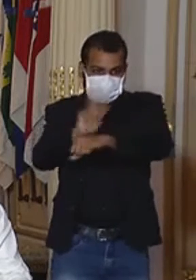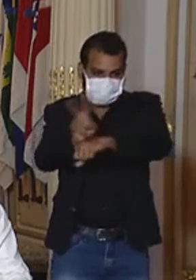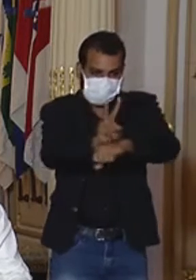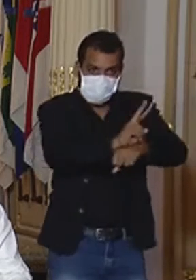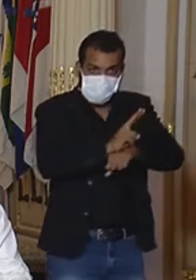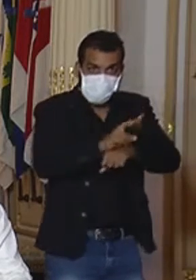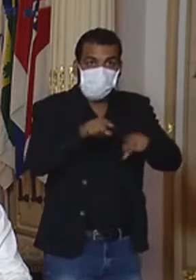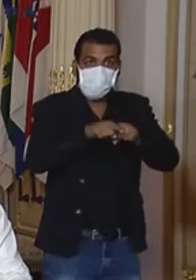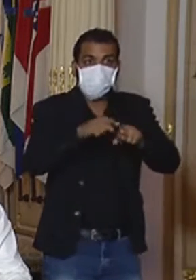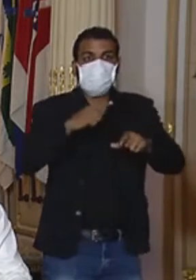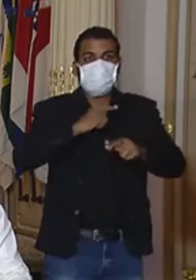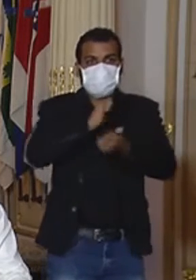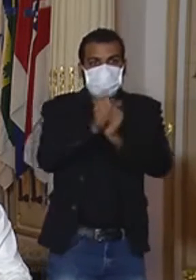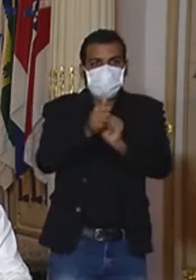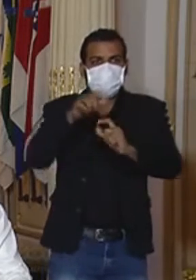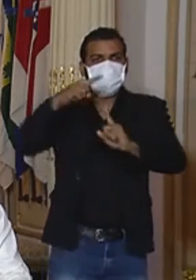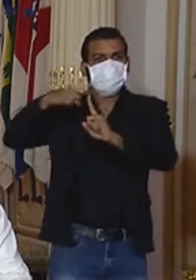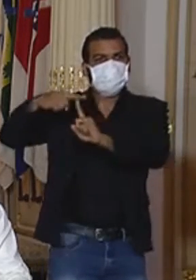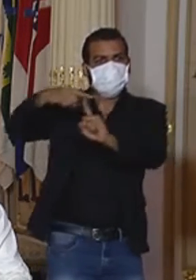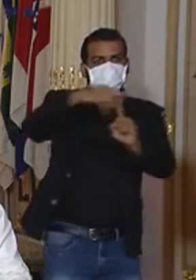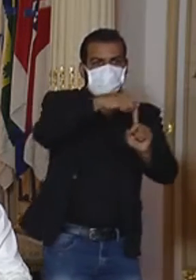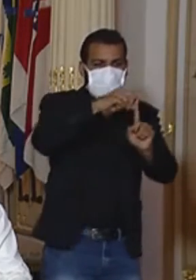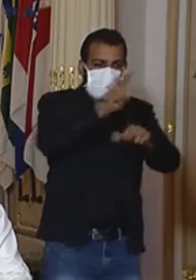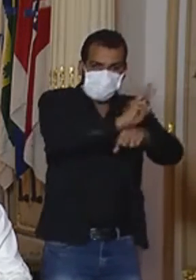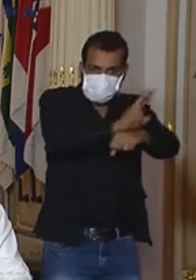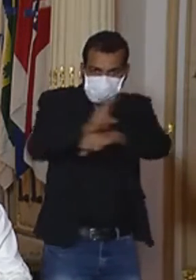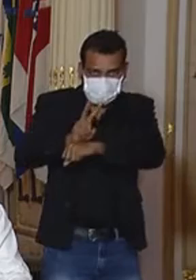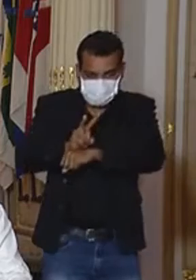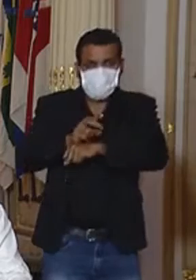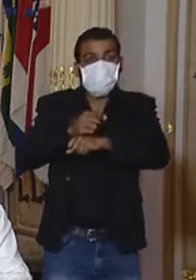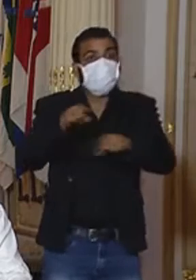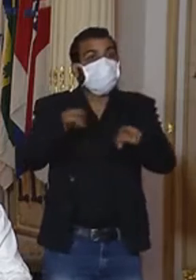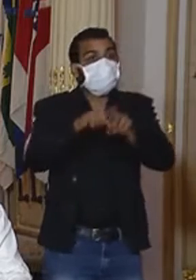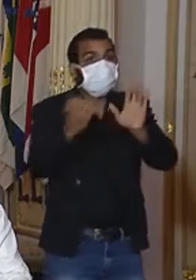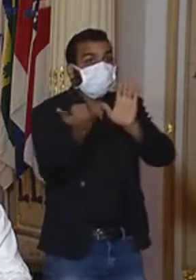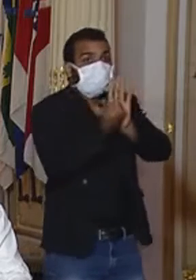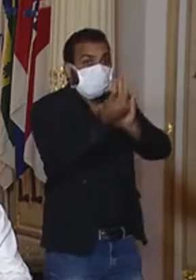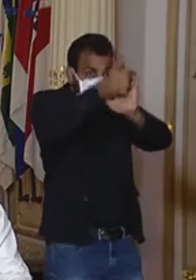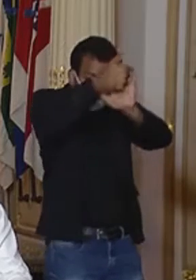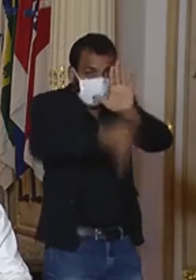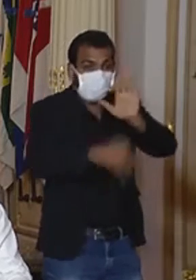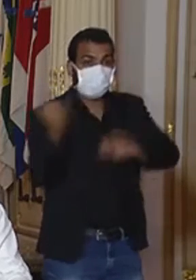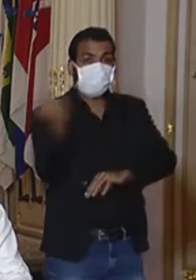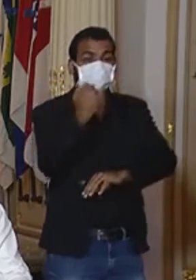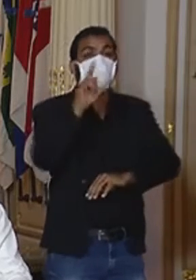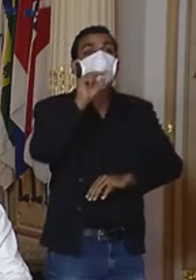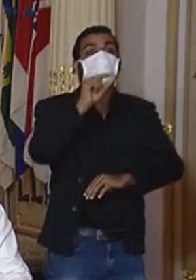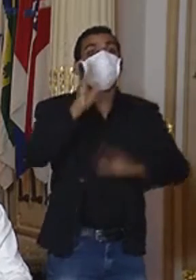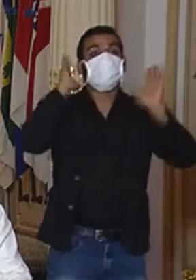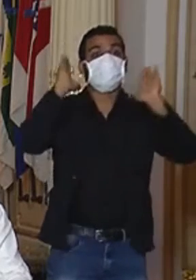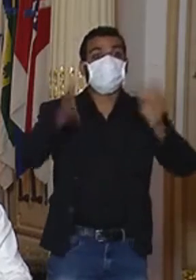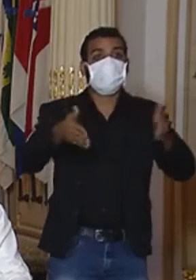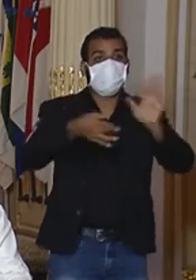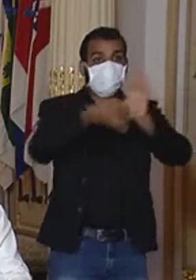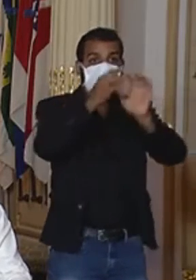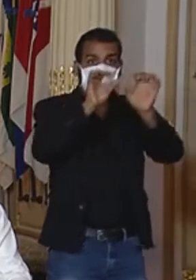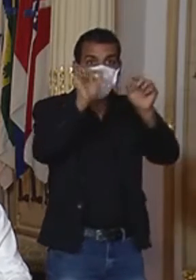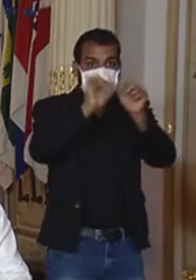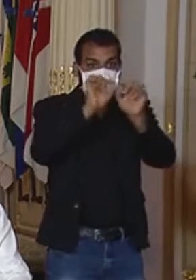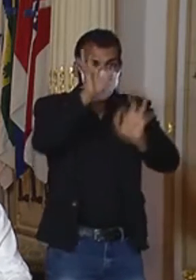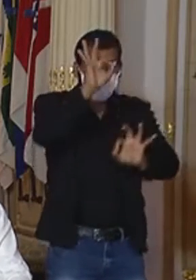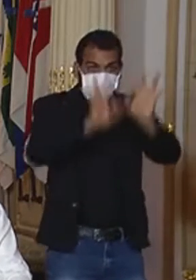aplicados a todas as modalidades mas é importante destacar que também foi elaborado um